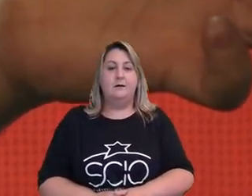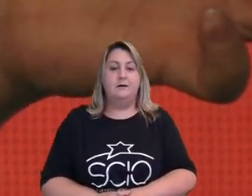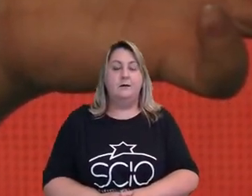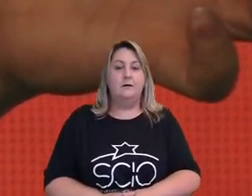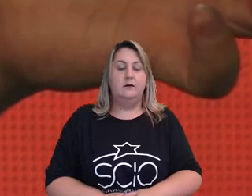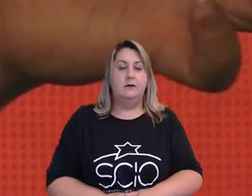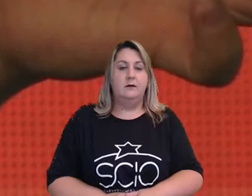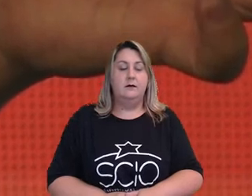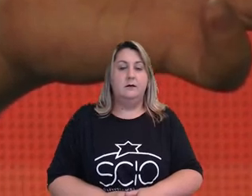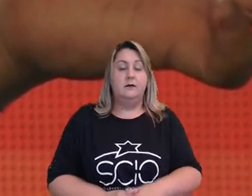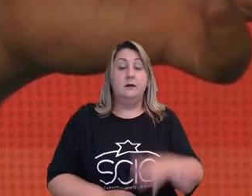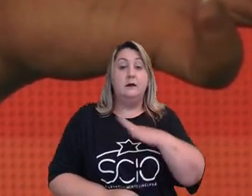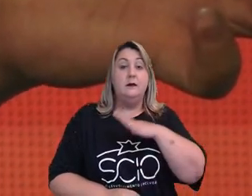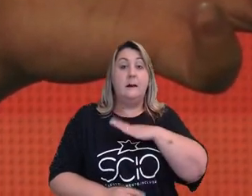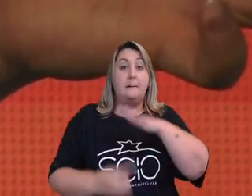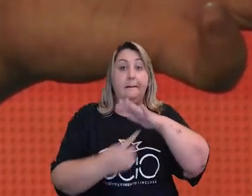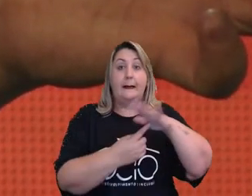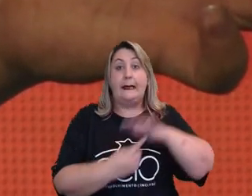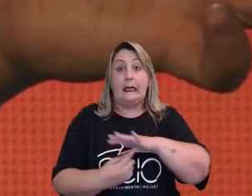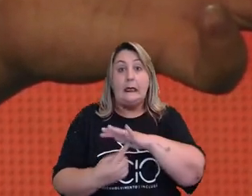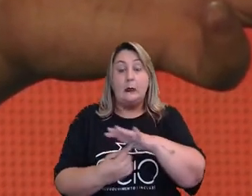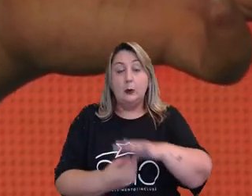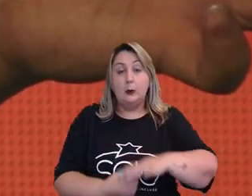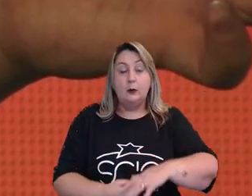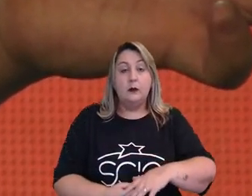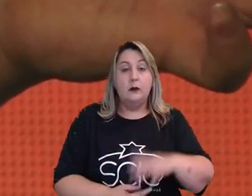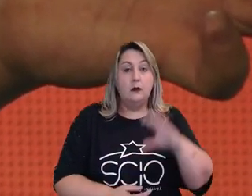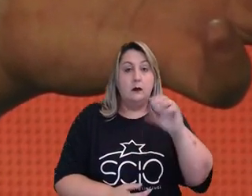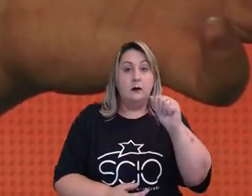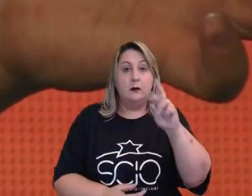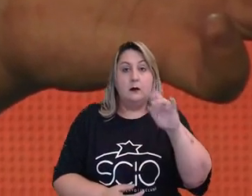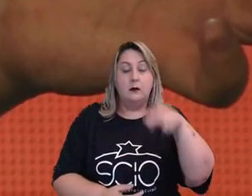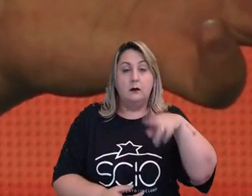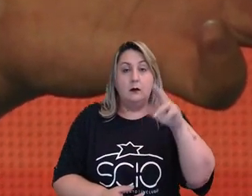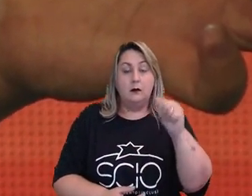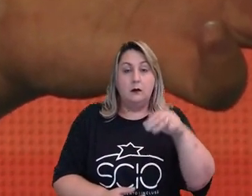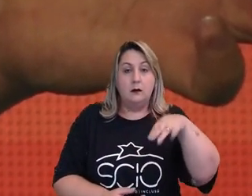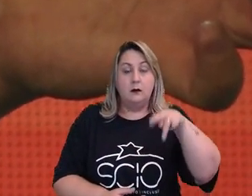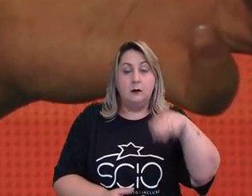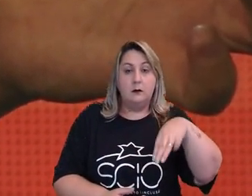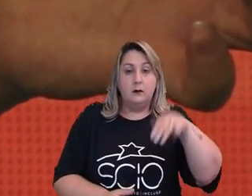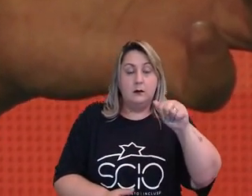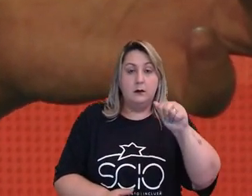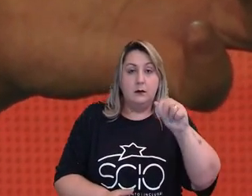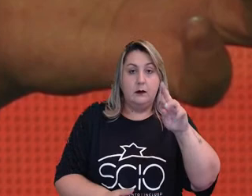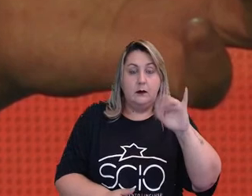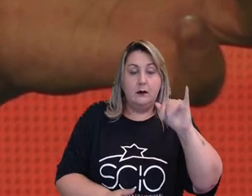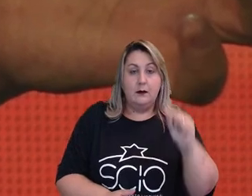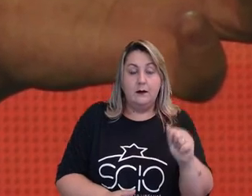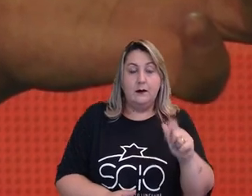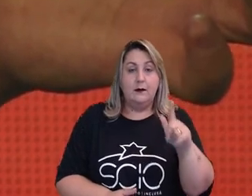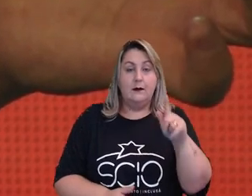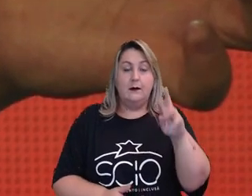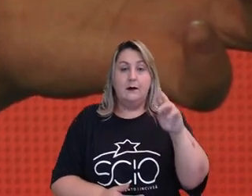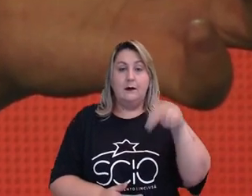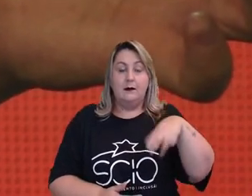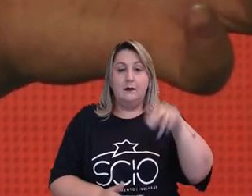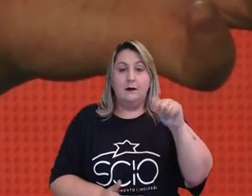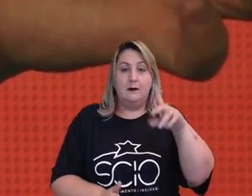lá. É da cidade de Matão. Karina Maria Granado